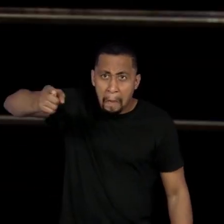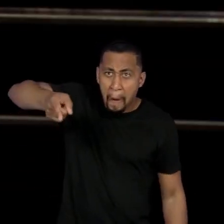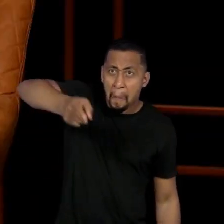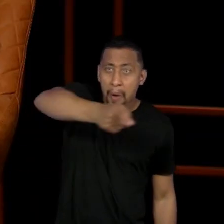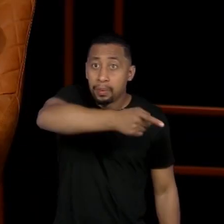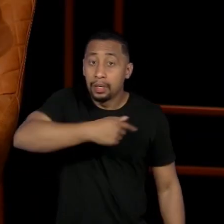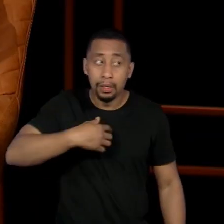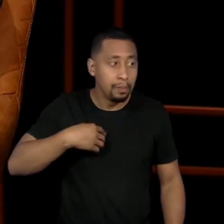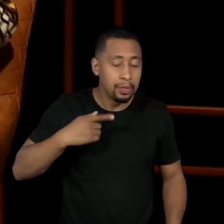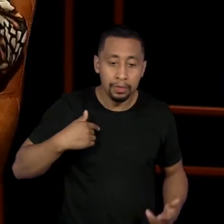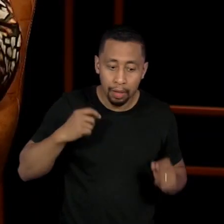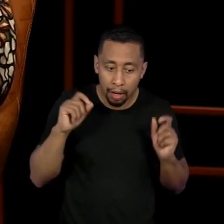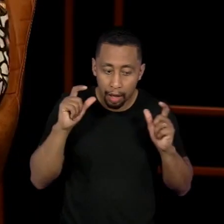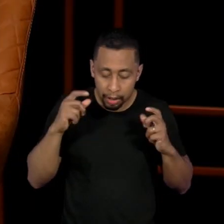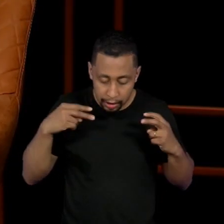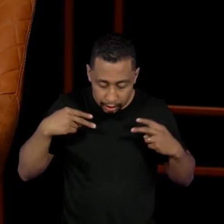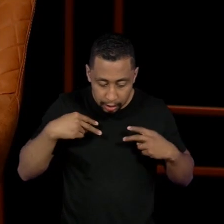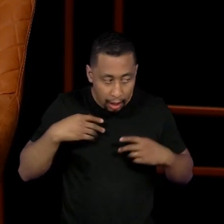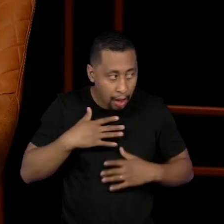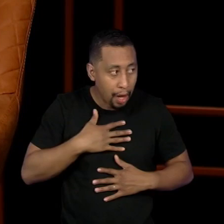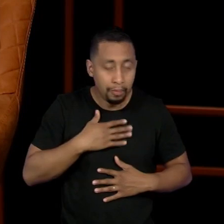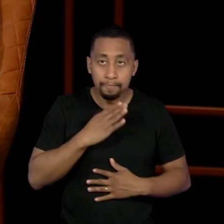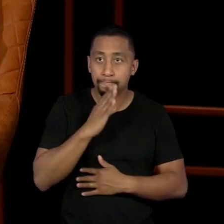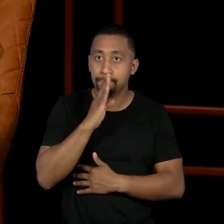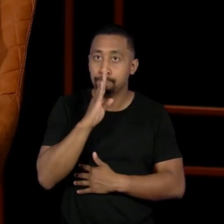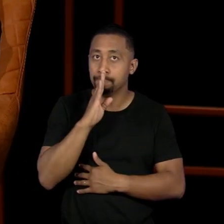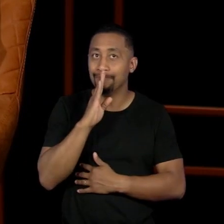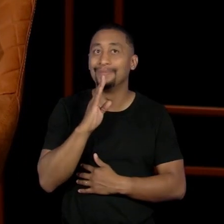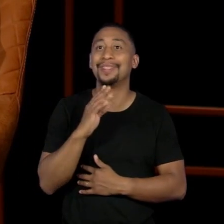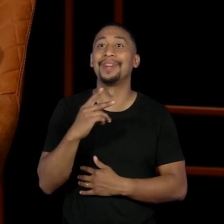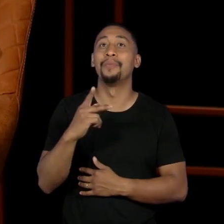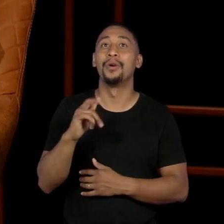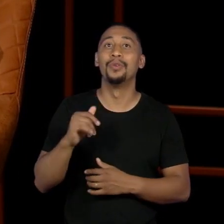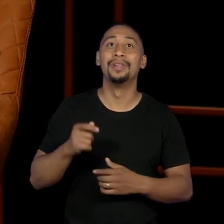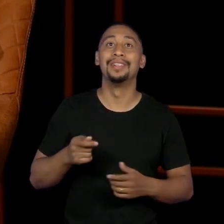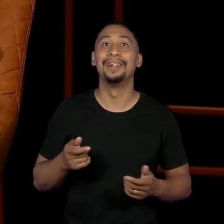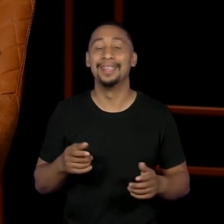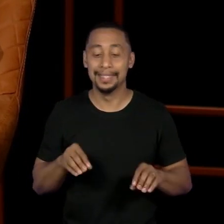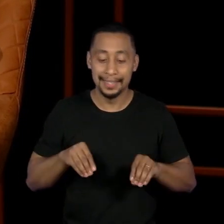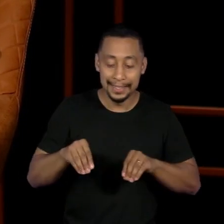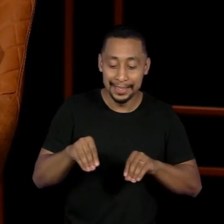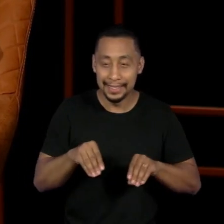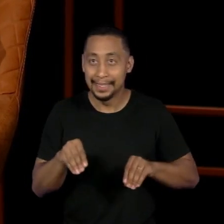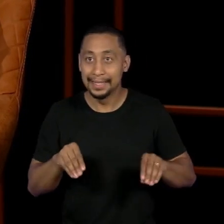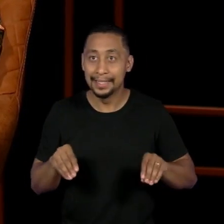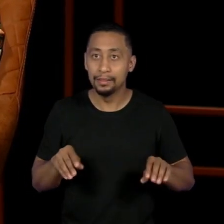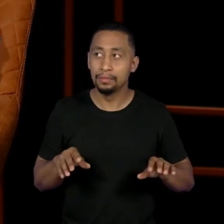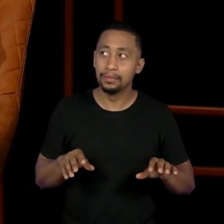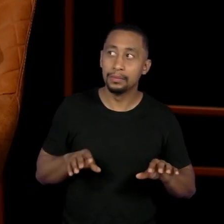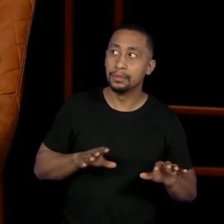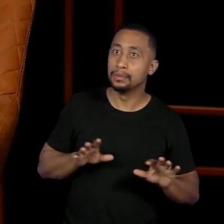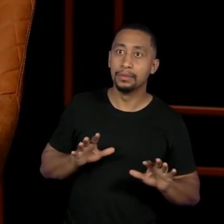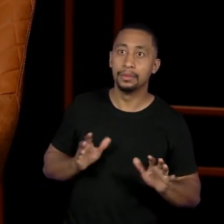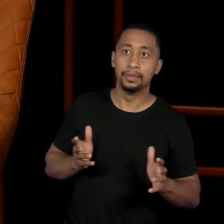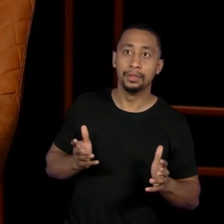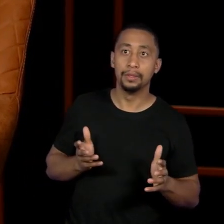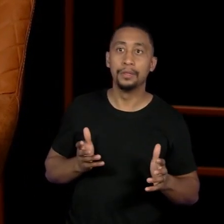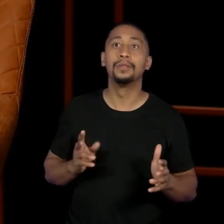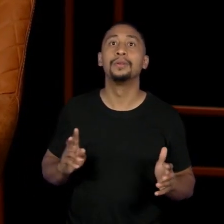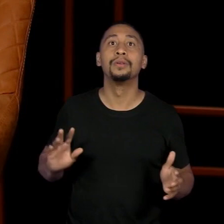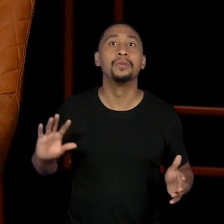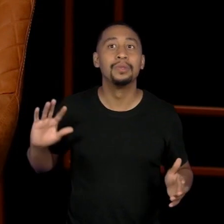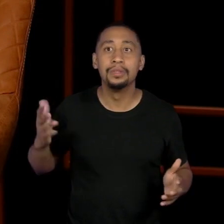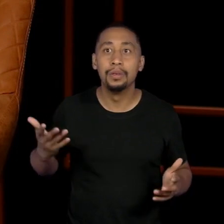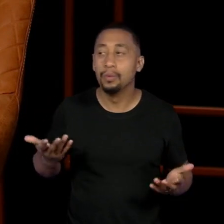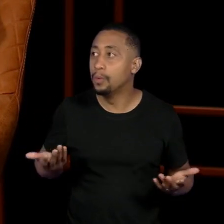verdade. Aquilo não estava a acontecer. Fiquei calada. Aí o Paulinho lá passou às 10 da manhã na minha casa, ficámos ali um bocadinho mais a tirar o